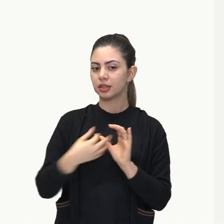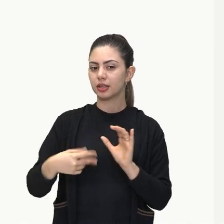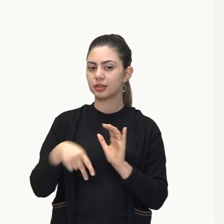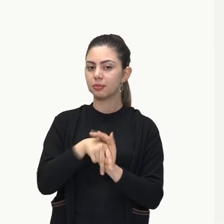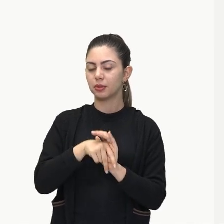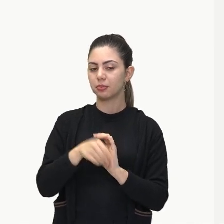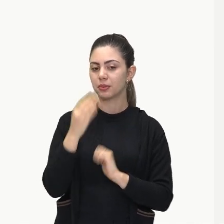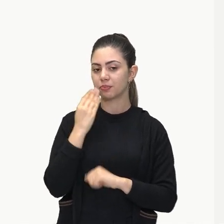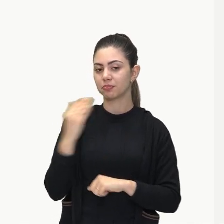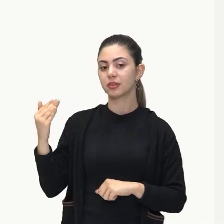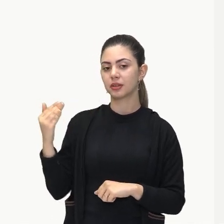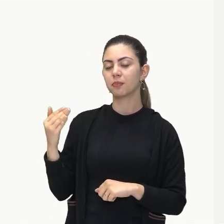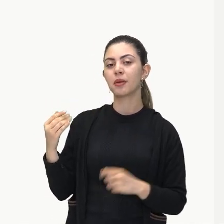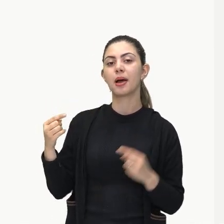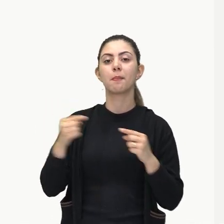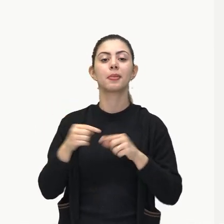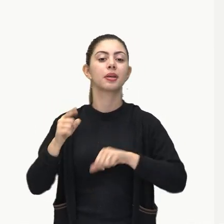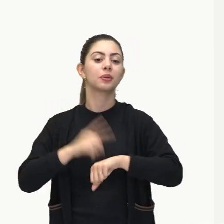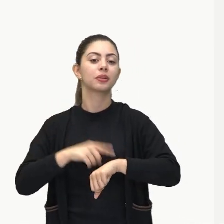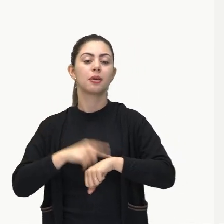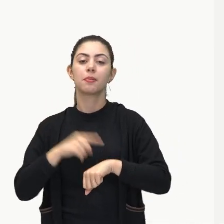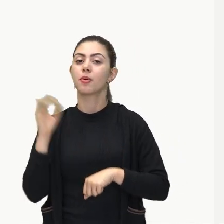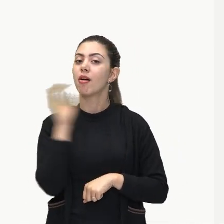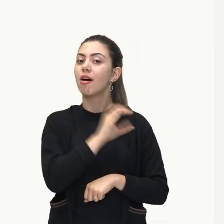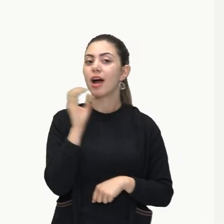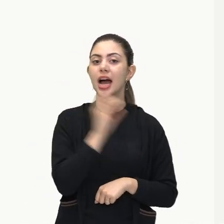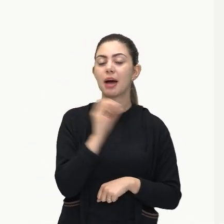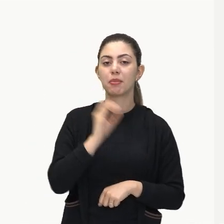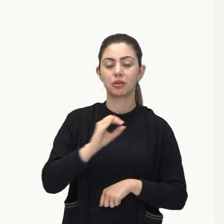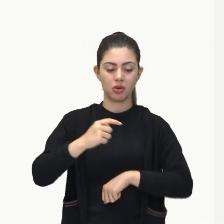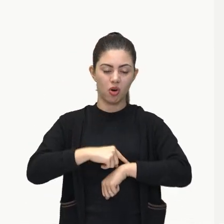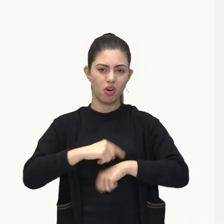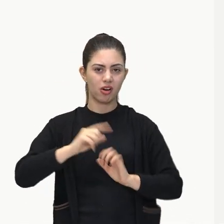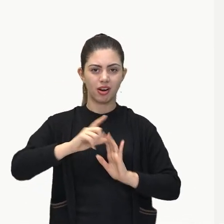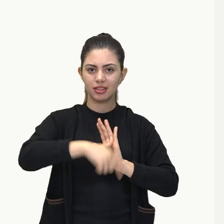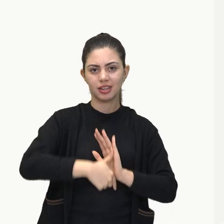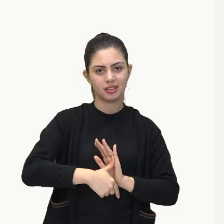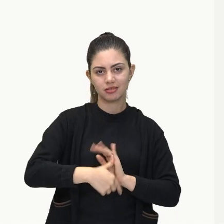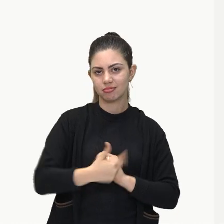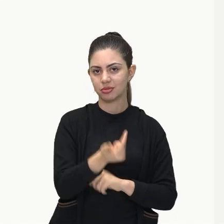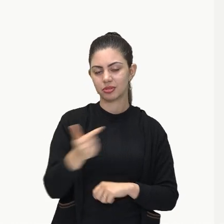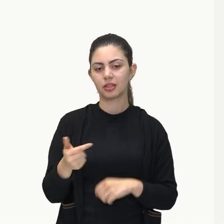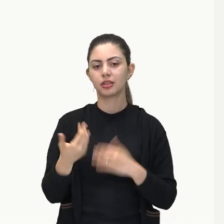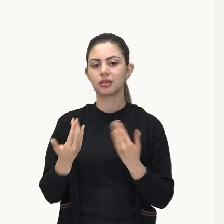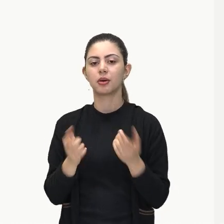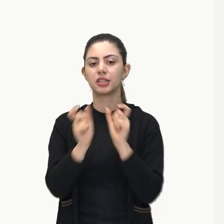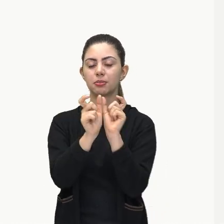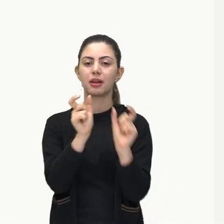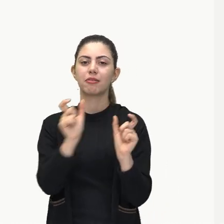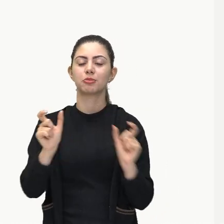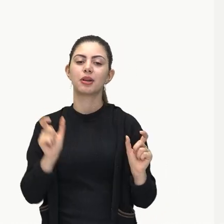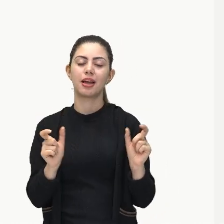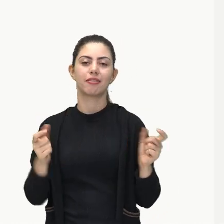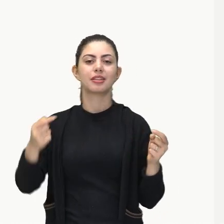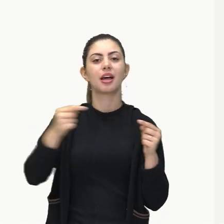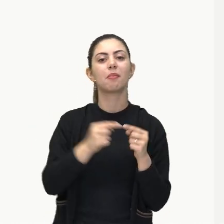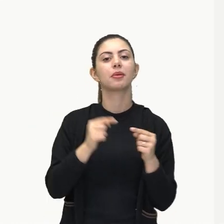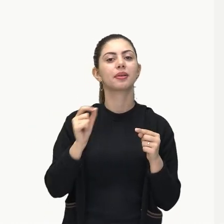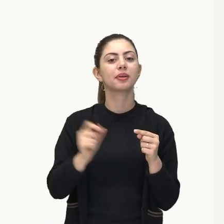Olha, outra ideia de tempo, não atrasa. Todas essas palavras semanticamente acabam